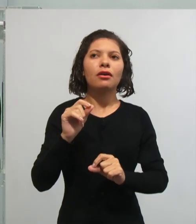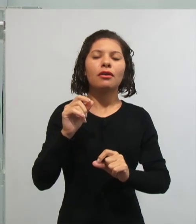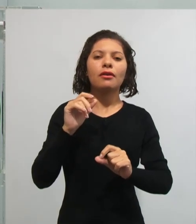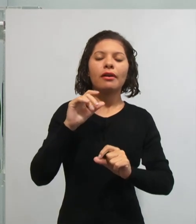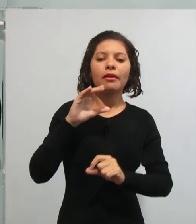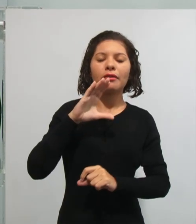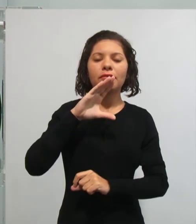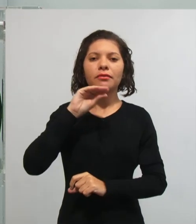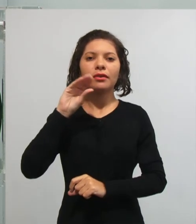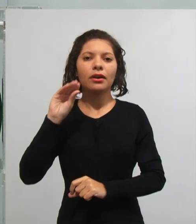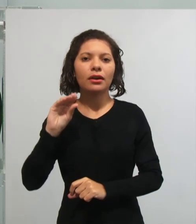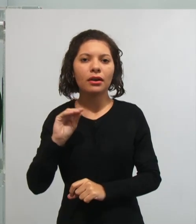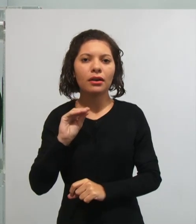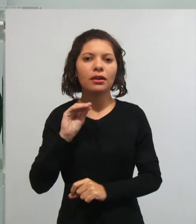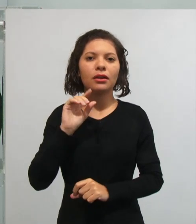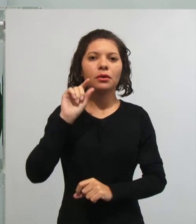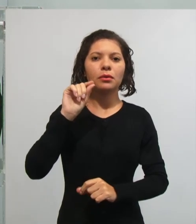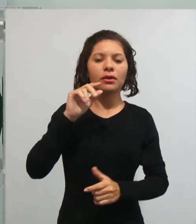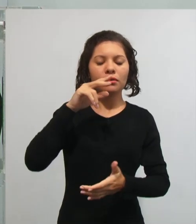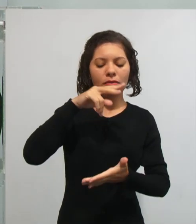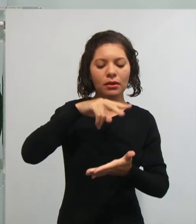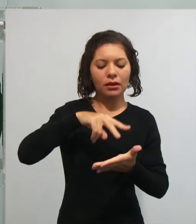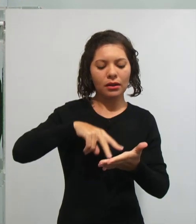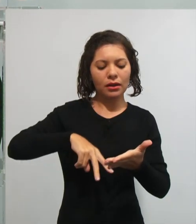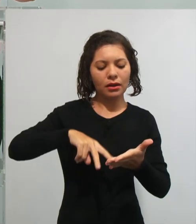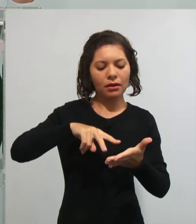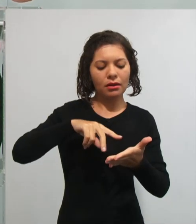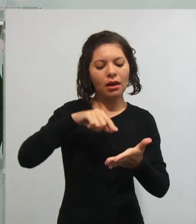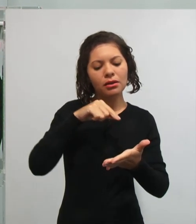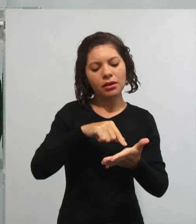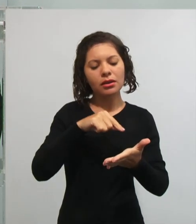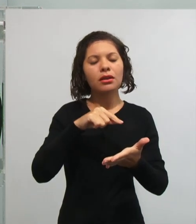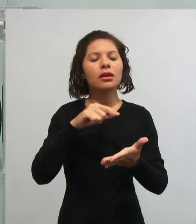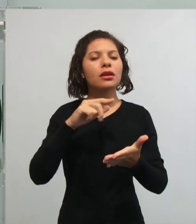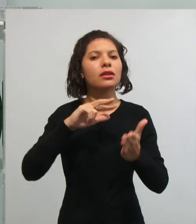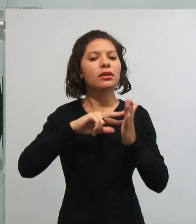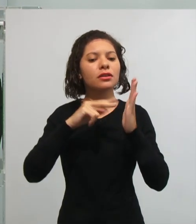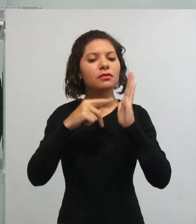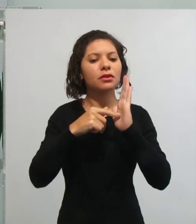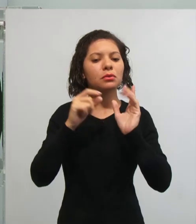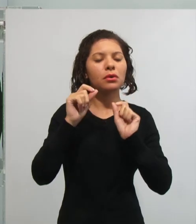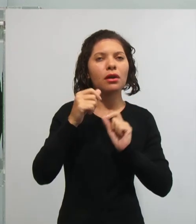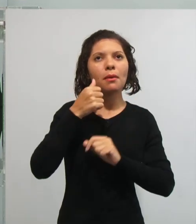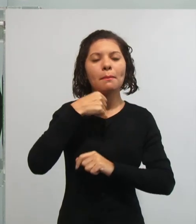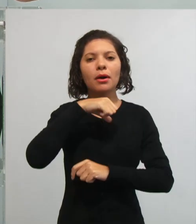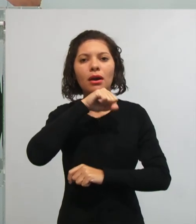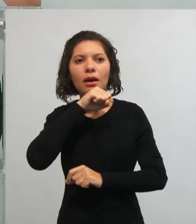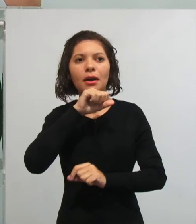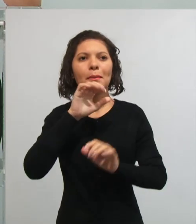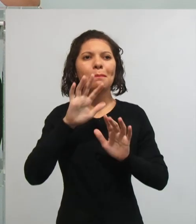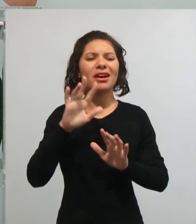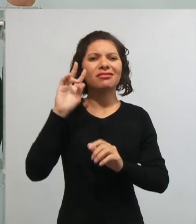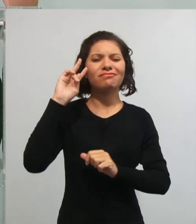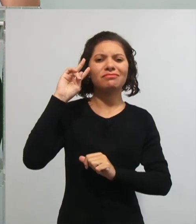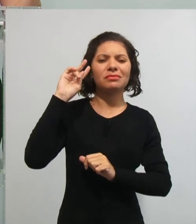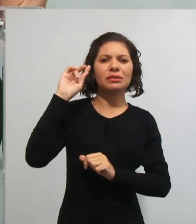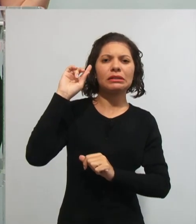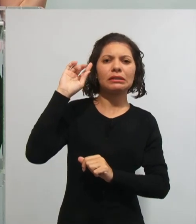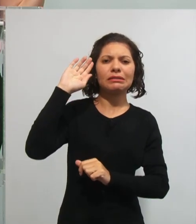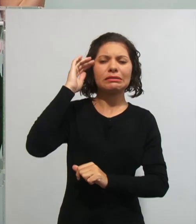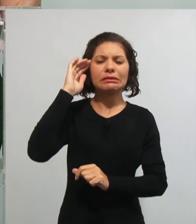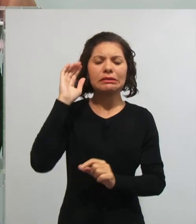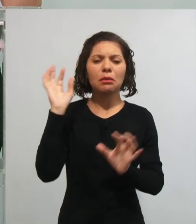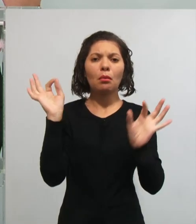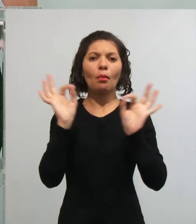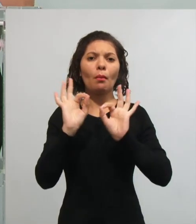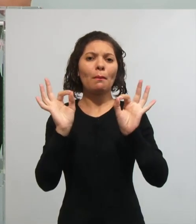ali está escrito mamãe, mas não consegue atribuir um sentido àquilo ali, então não houve